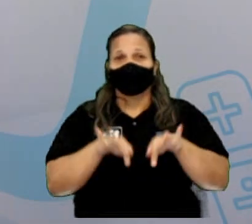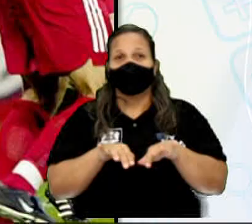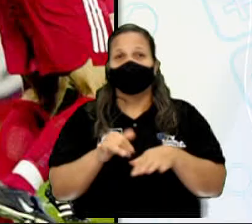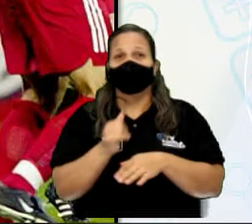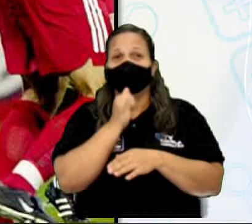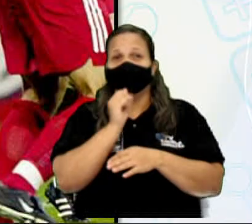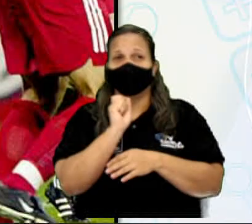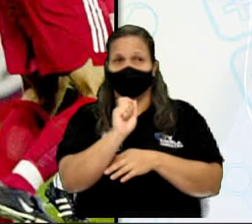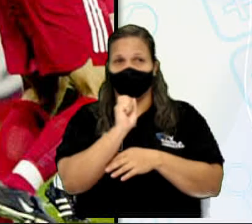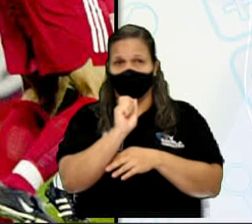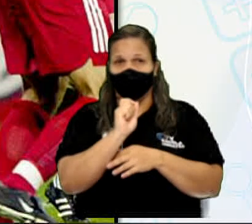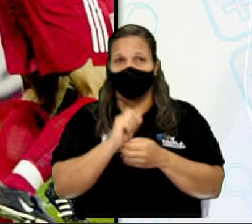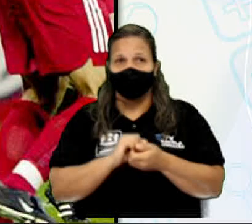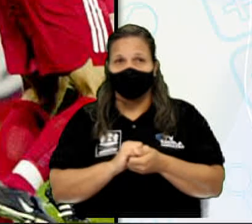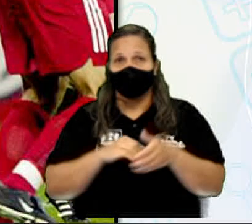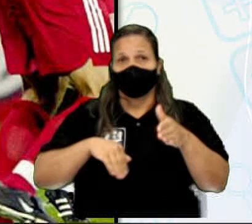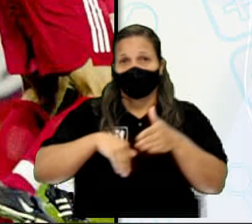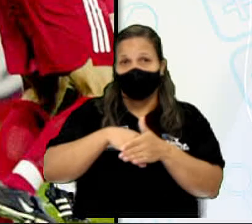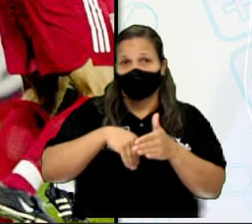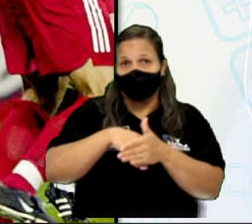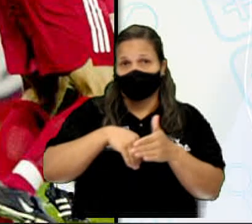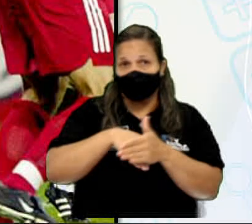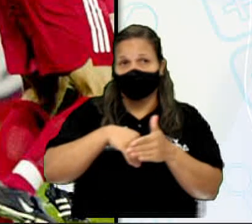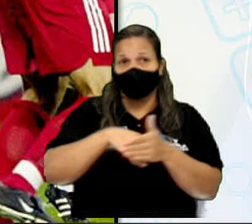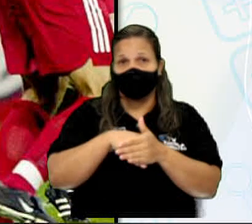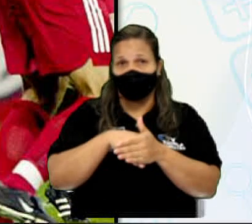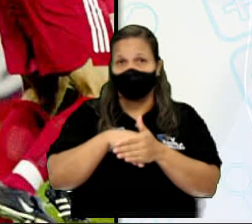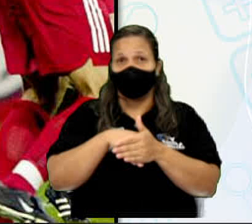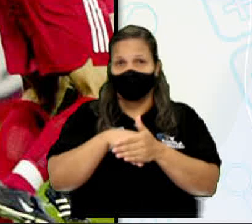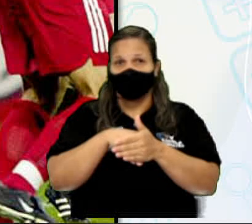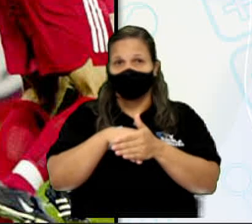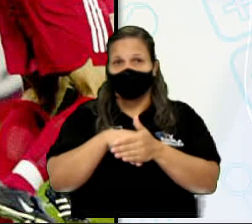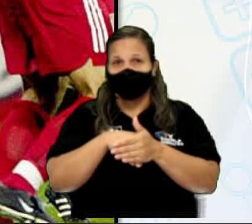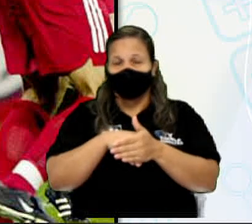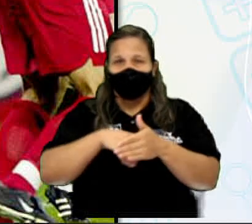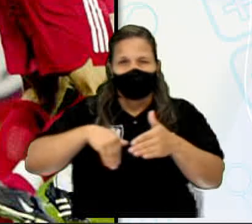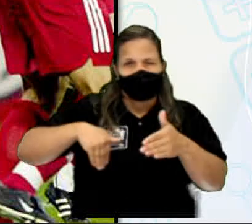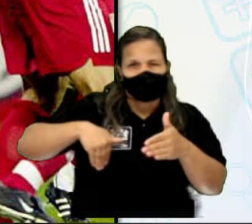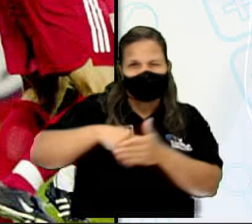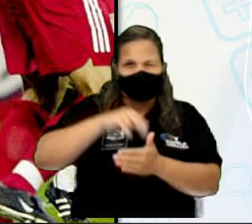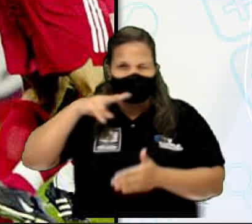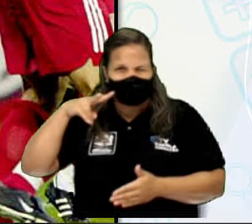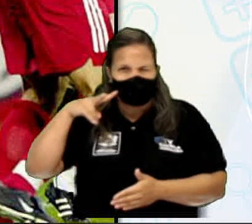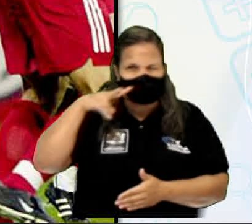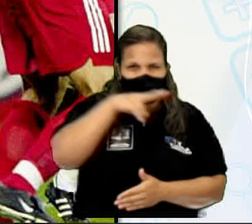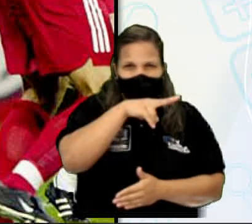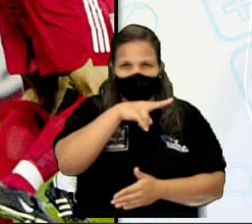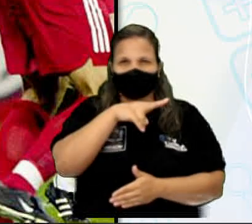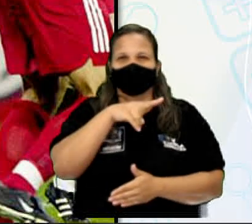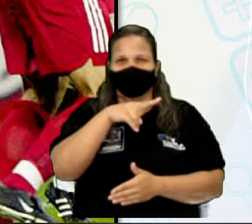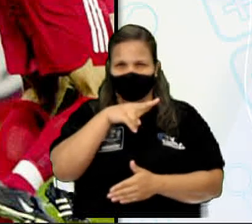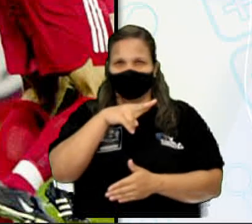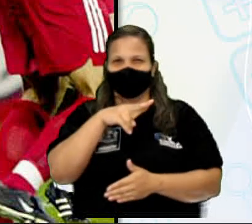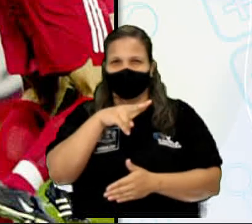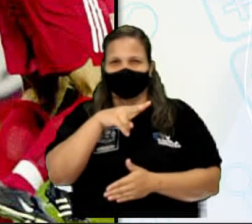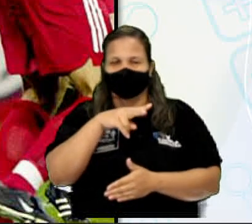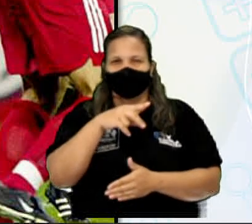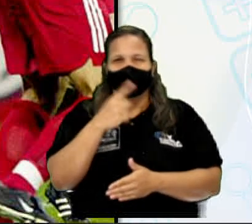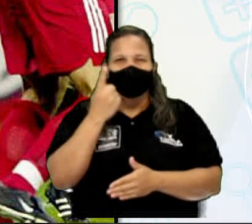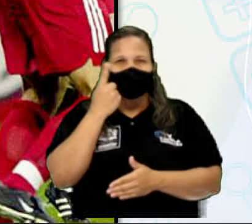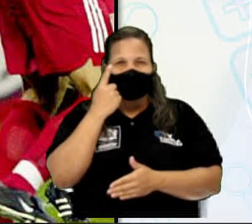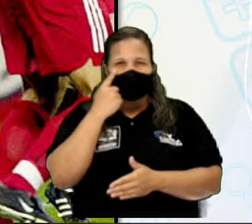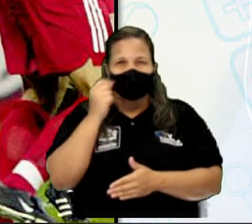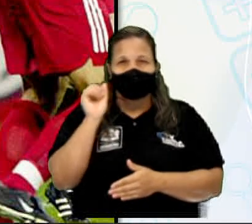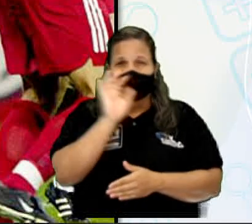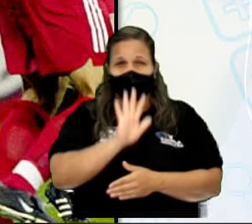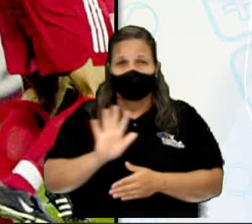exemplo do futebol, de um chute de bico, um chute de dedão, como a gente conhece, né, popularmente. Então, dentro